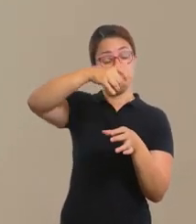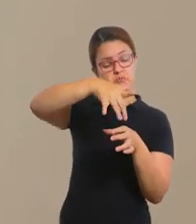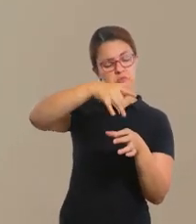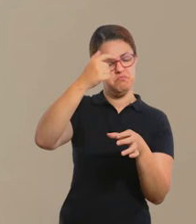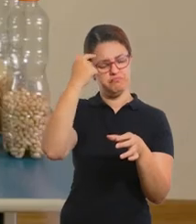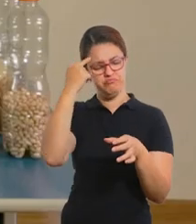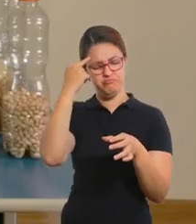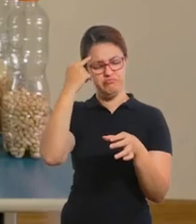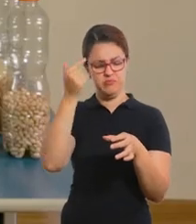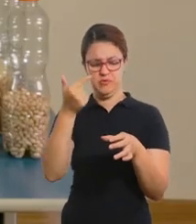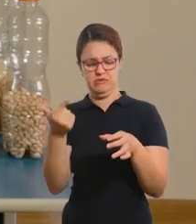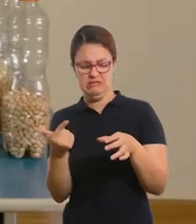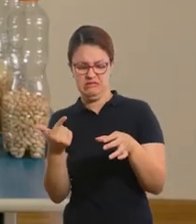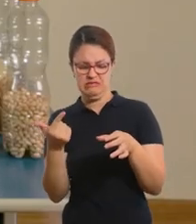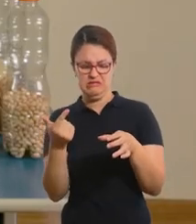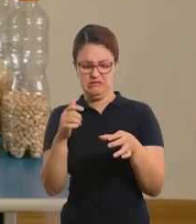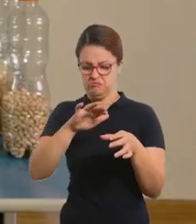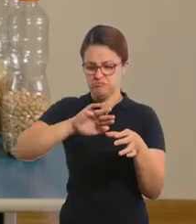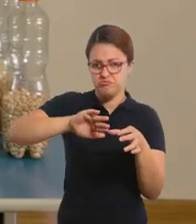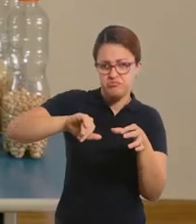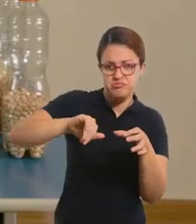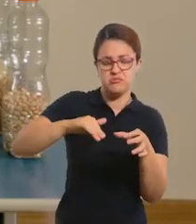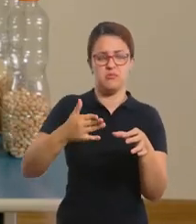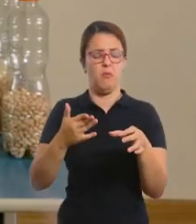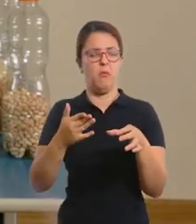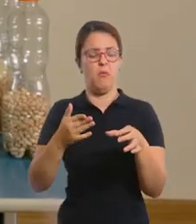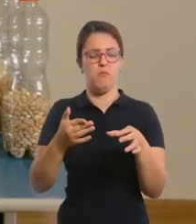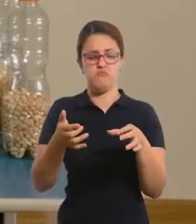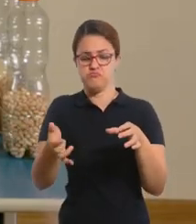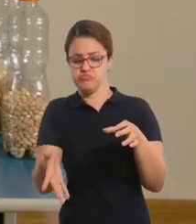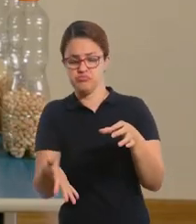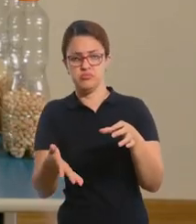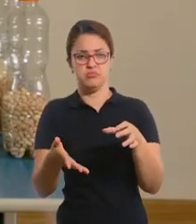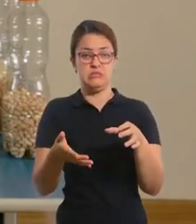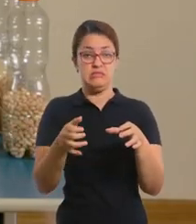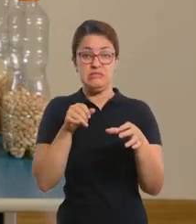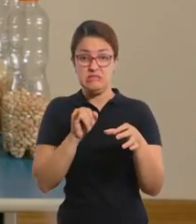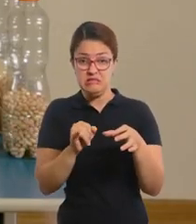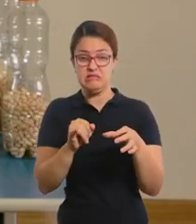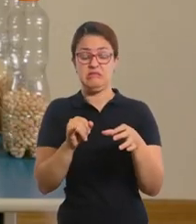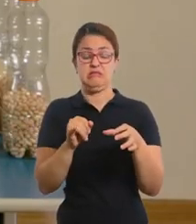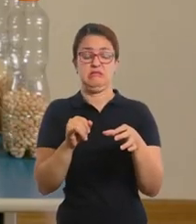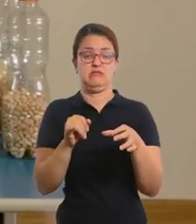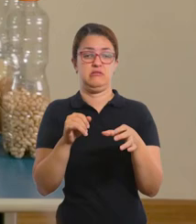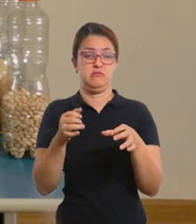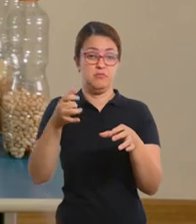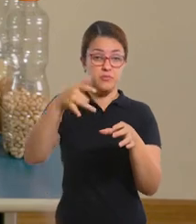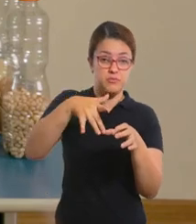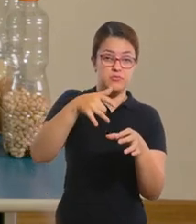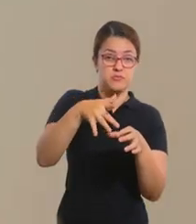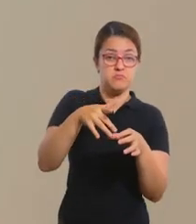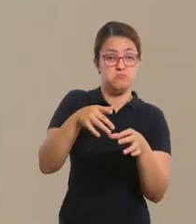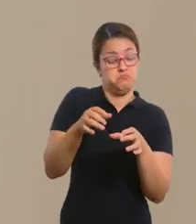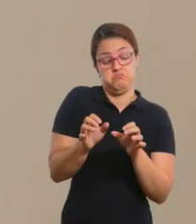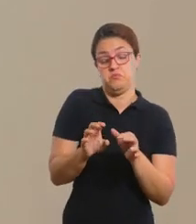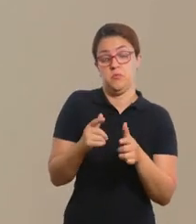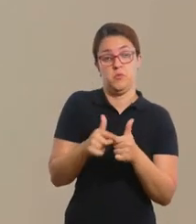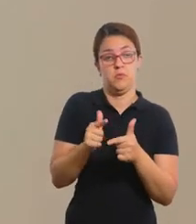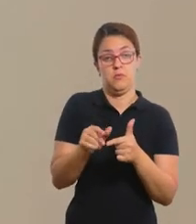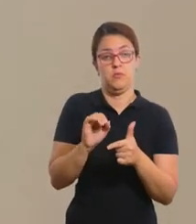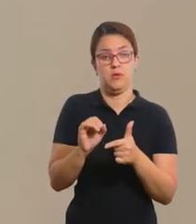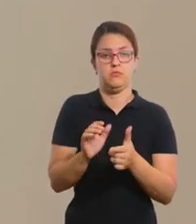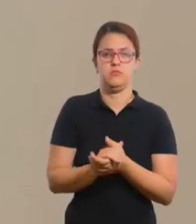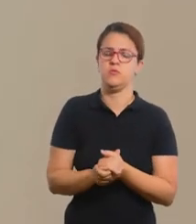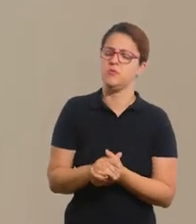ele vai pensar se ele vai usar, se ele não vai usar. Pode ser que ele coloque, se ele colocar, você deixa, depois você faz o levantamento de